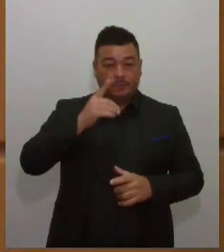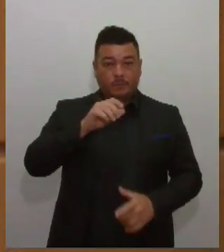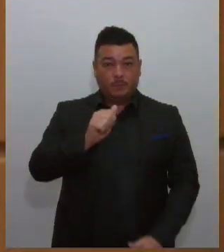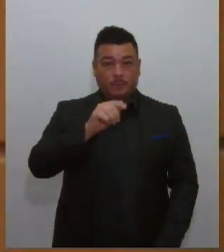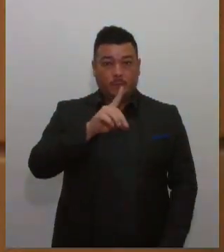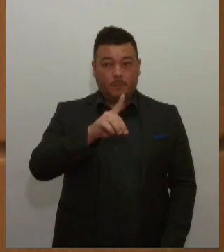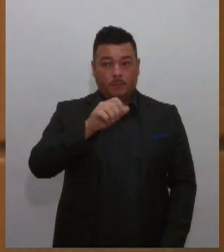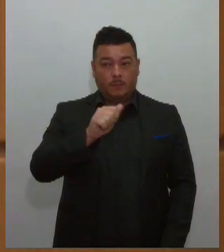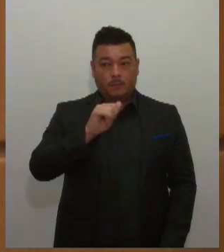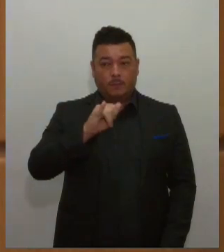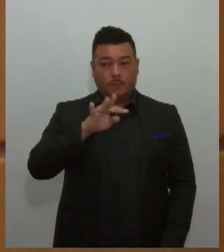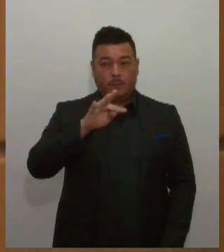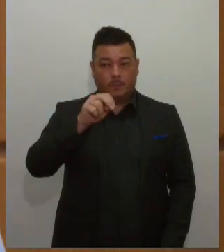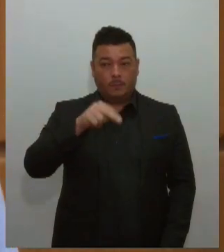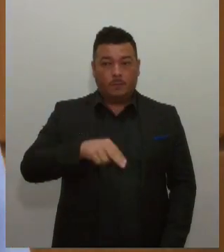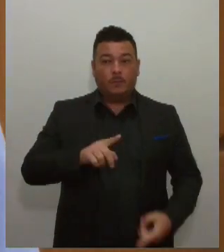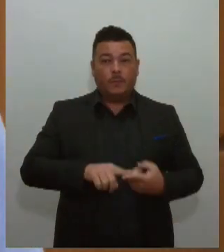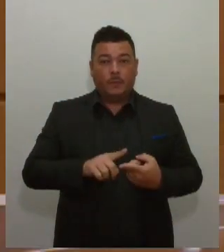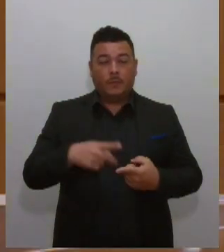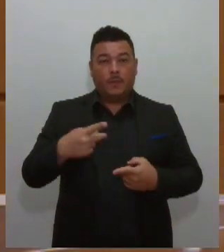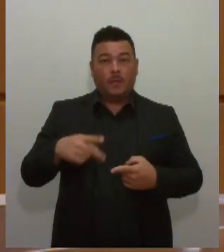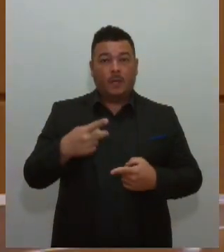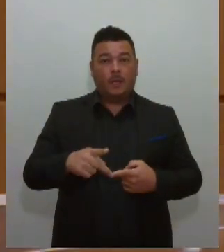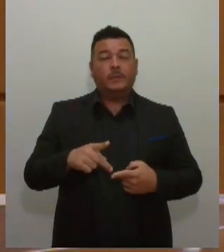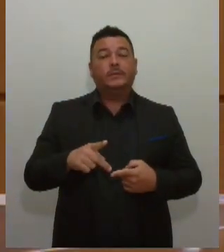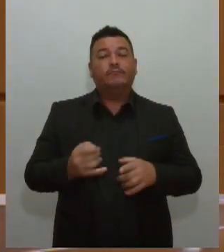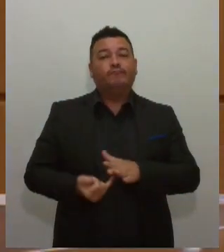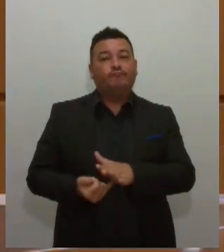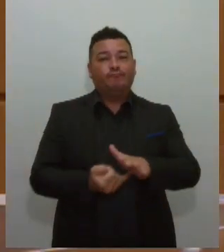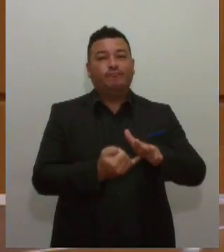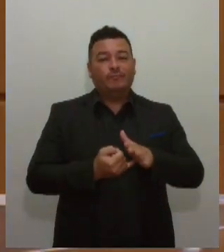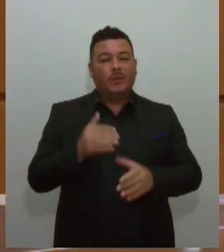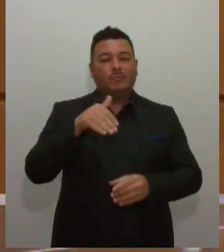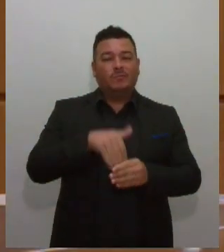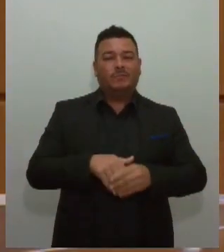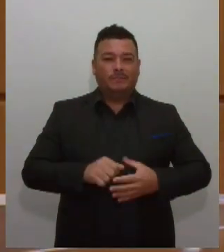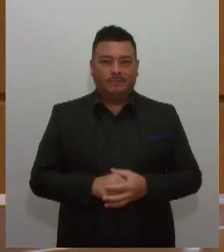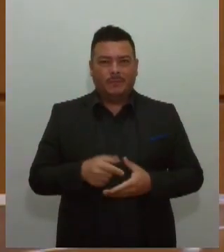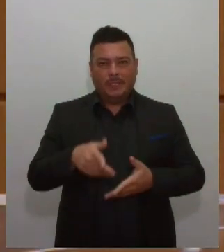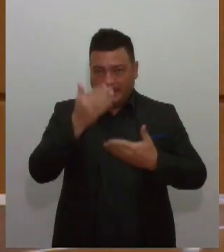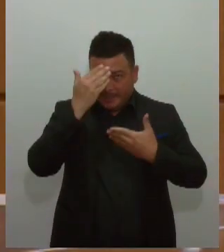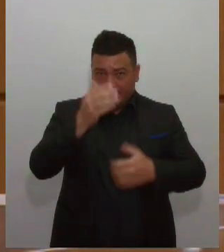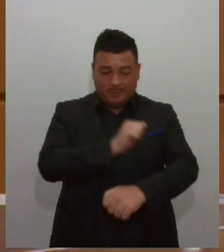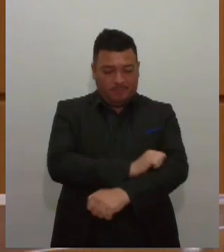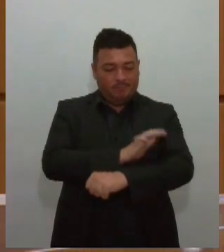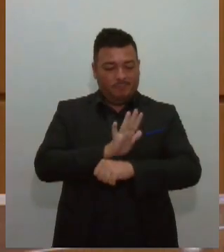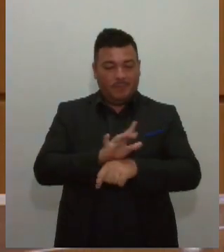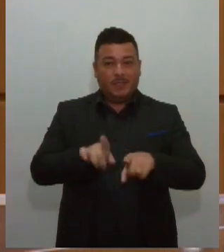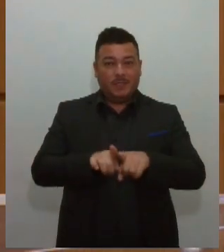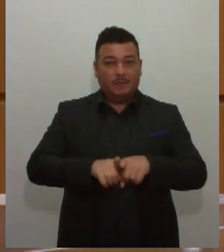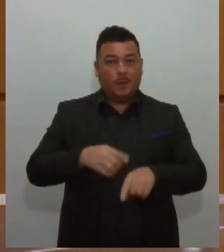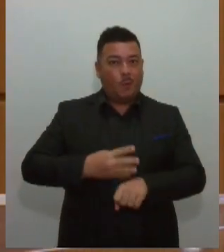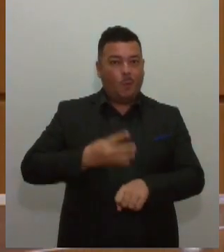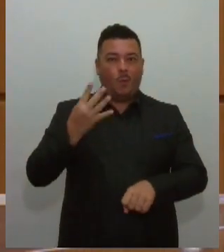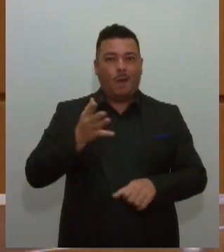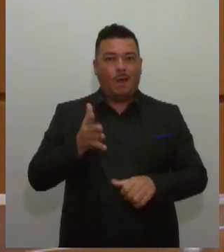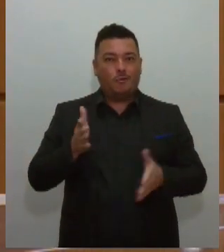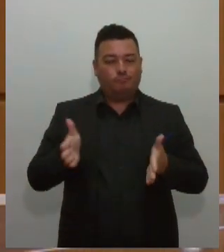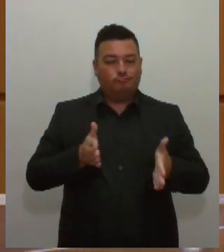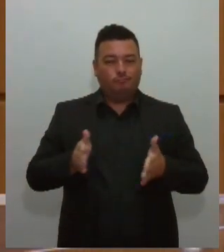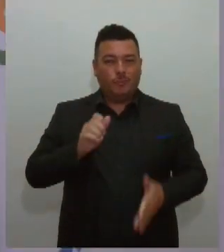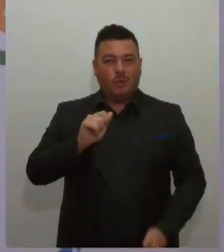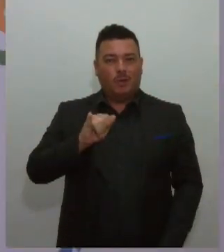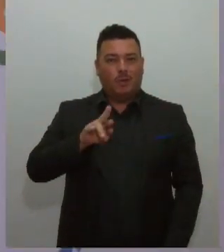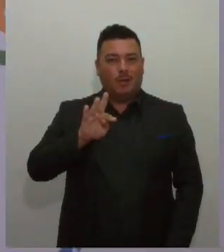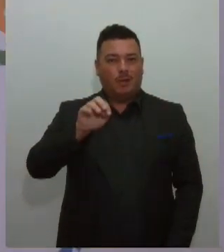as eleições municipais. O parlamentar agradeceu à população da Barra dos Coqueiros, que pela quarta vez elegeu Ayrton Martins para o comando